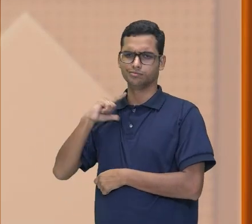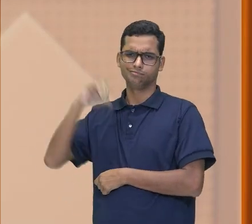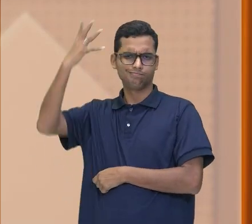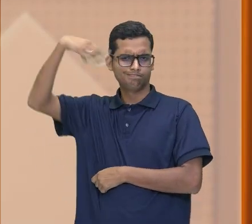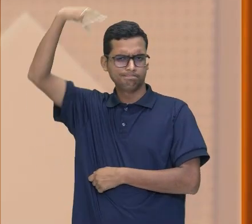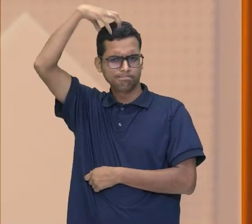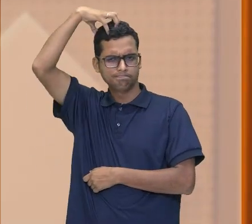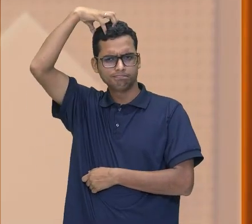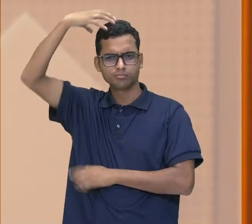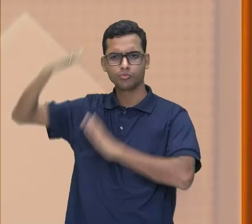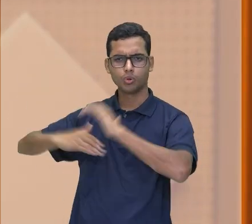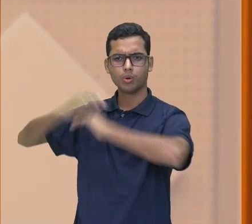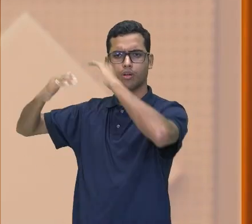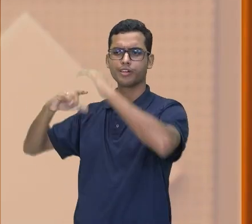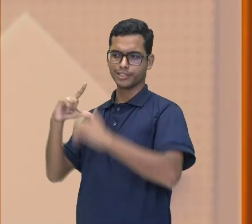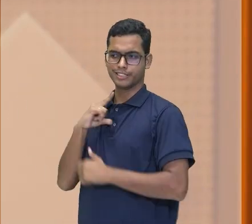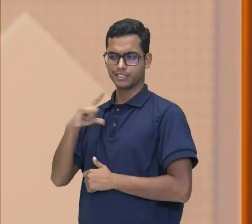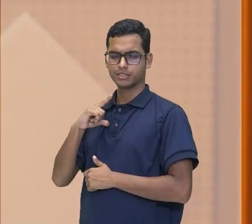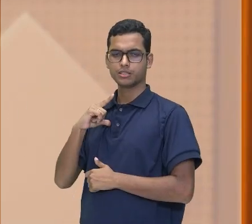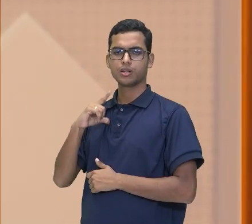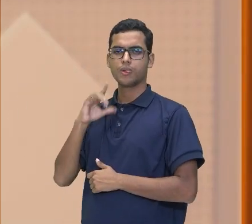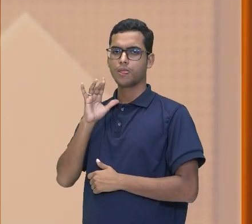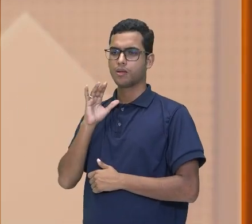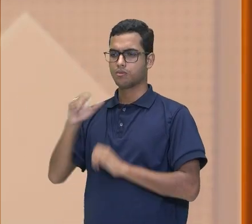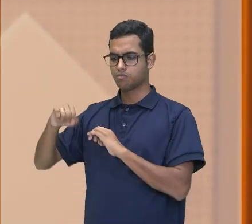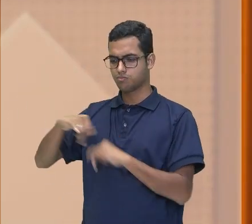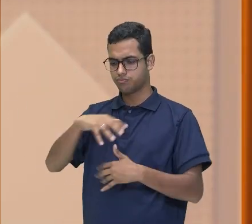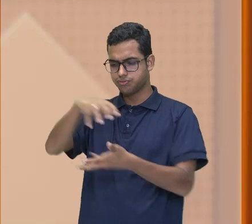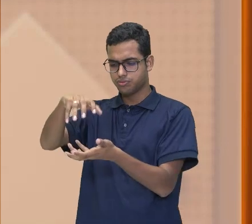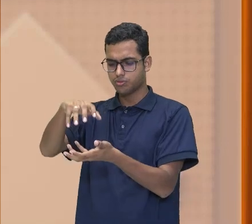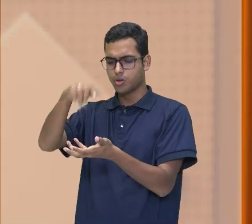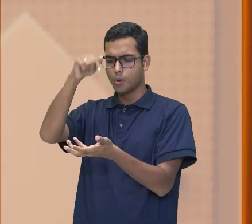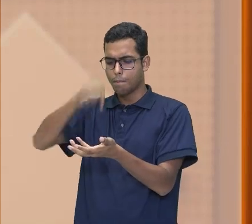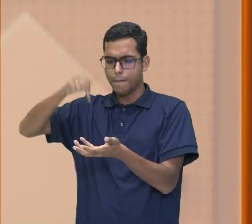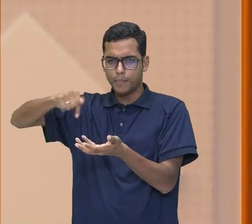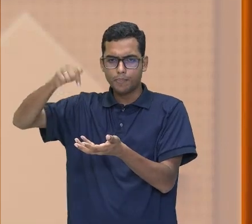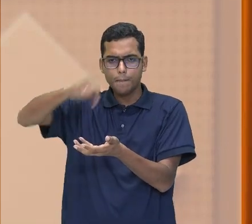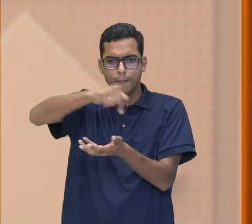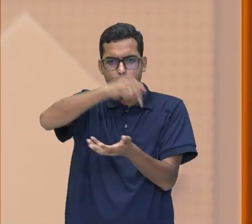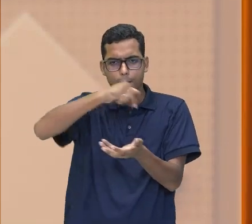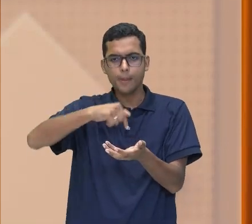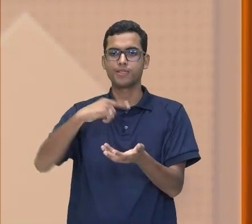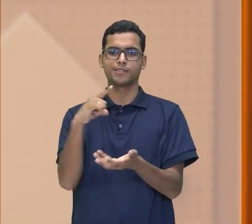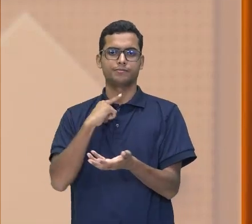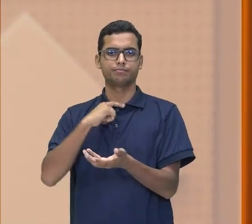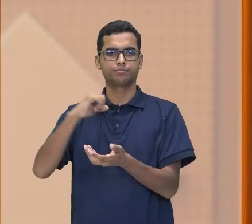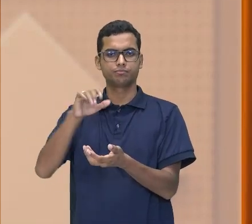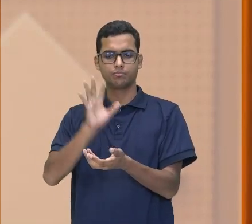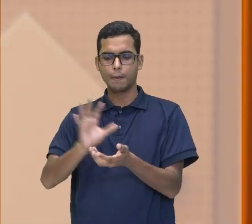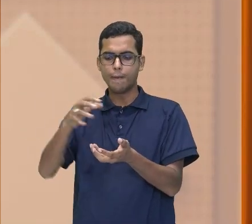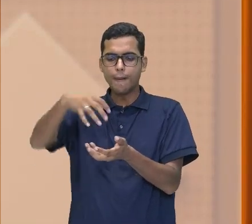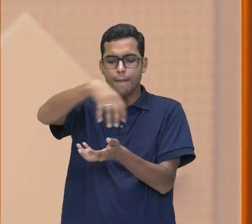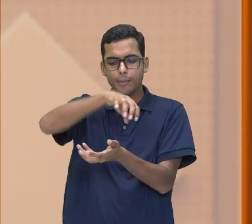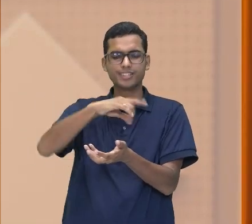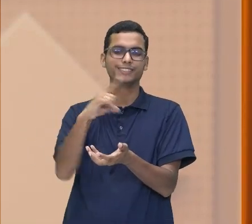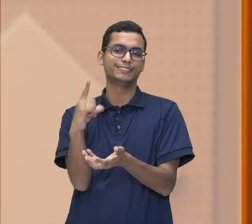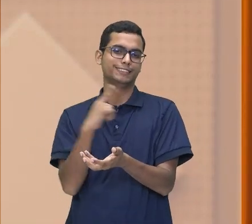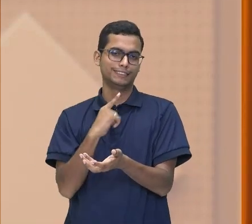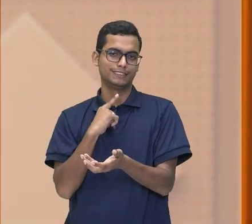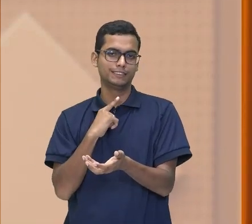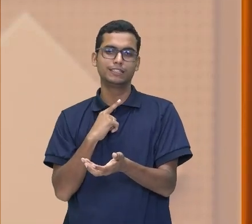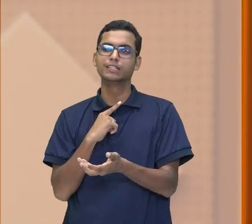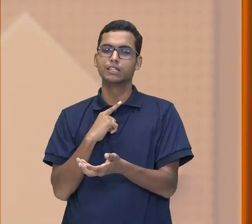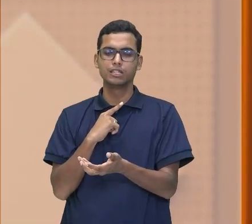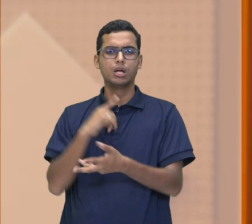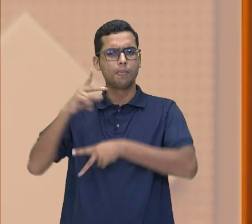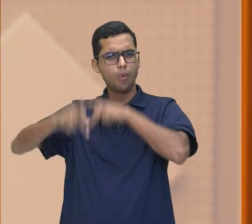desenvolvidos, então em cada região haveria, né, haviam, melhor dizendo, povos